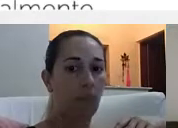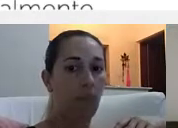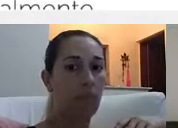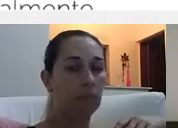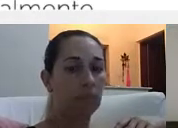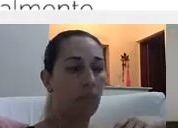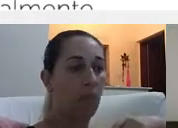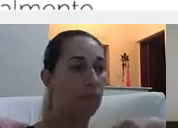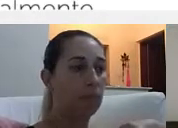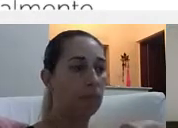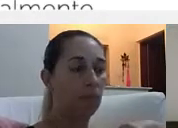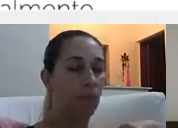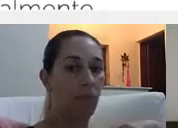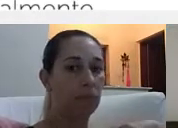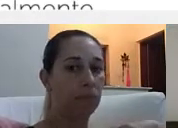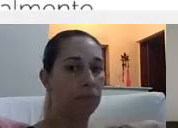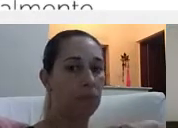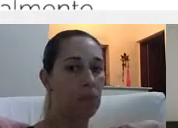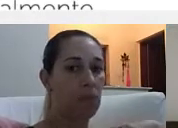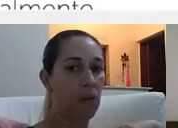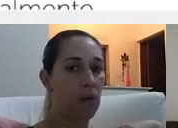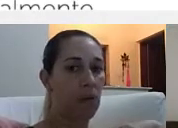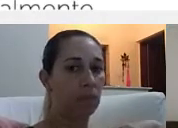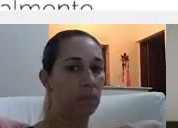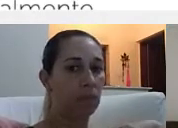pouco sobre esse tópico.